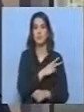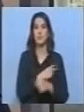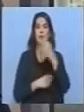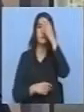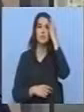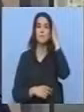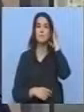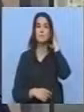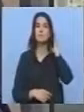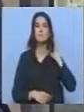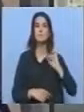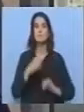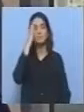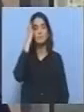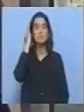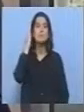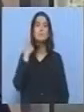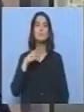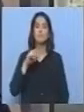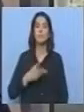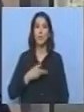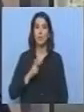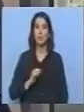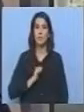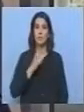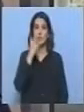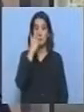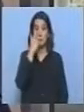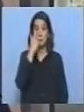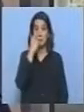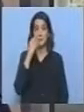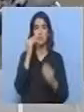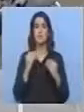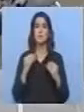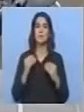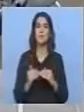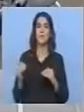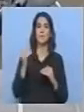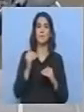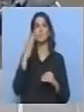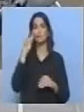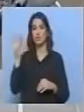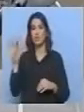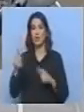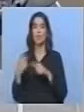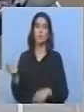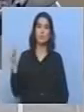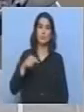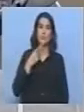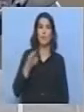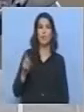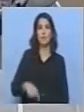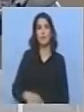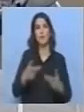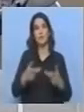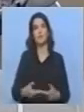Também fiz parte do meu doutoramento, da minha formação mais avançada fora do país. Depois voltei, fiquei